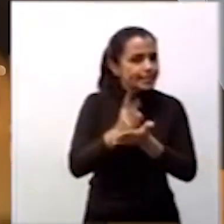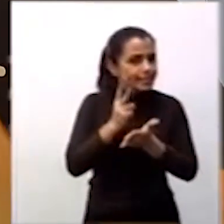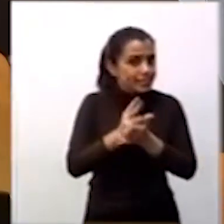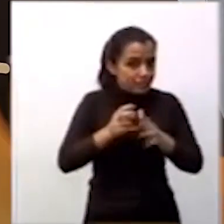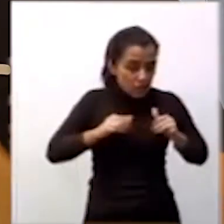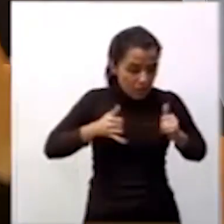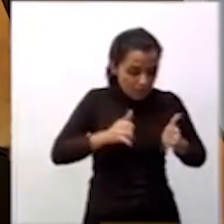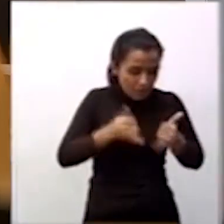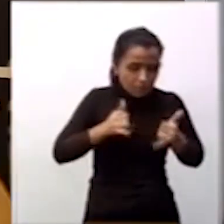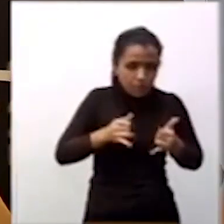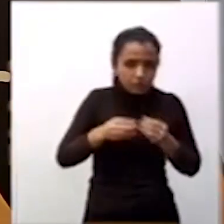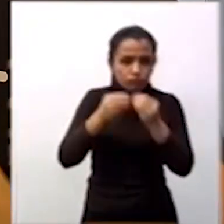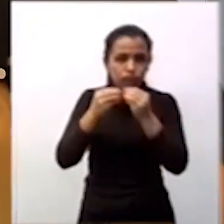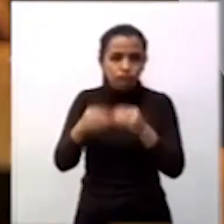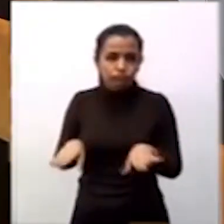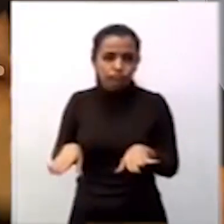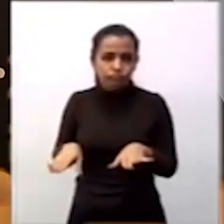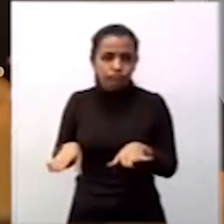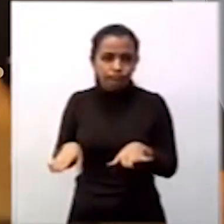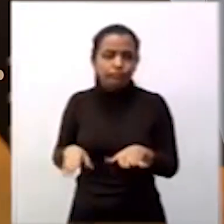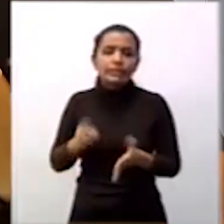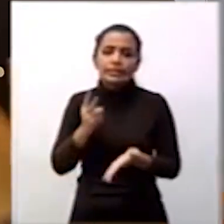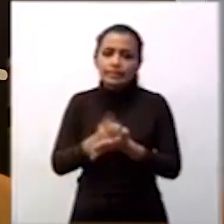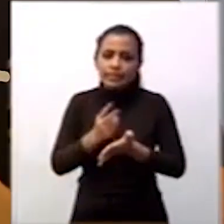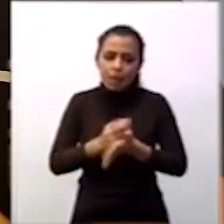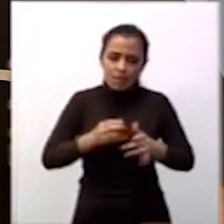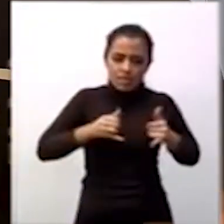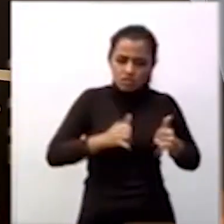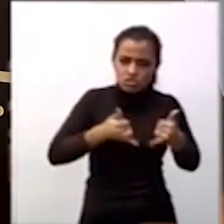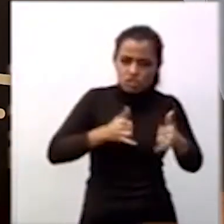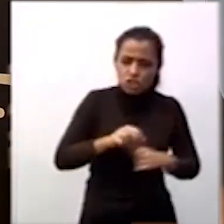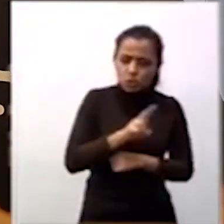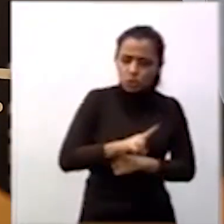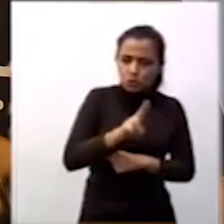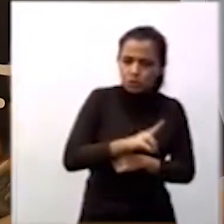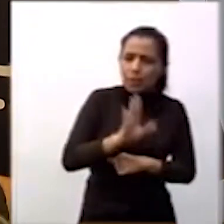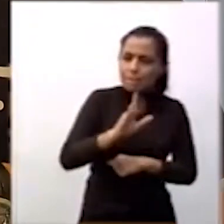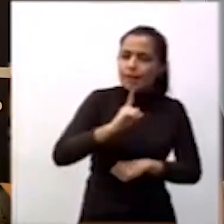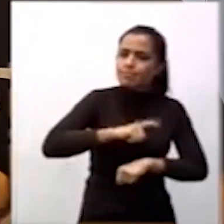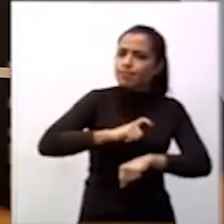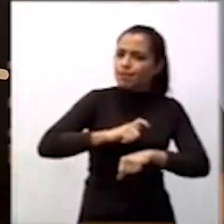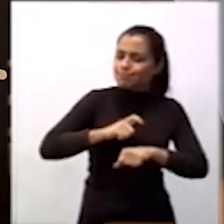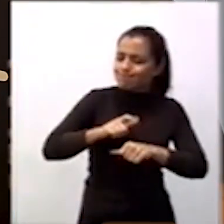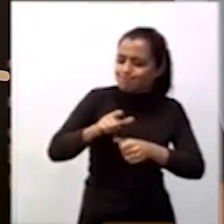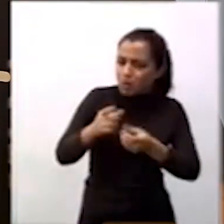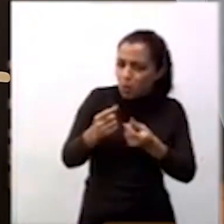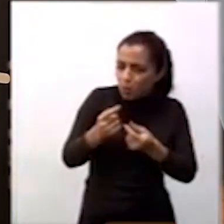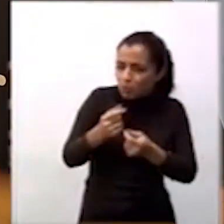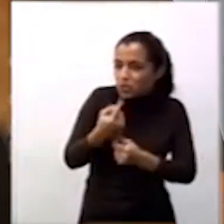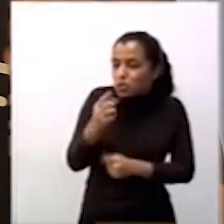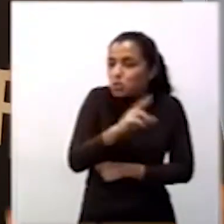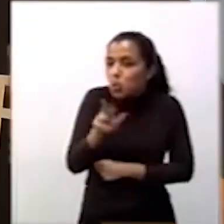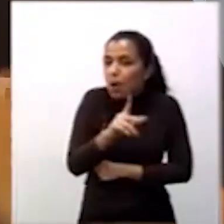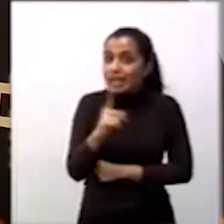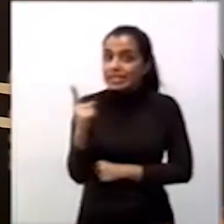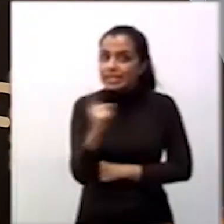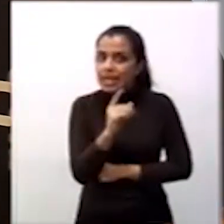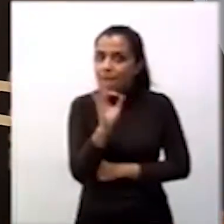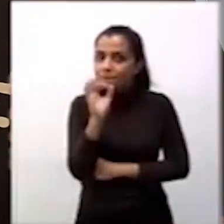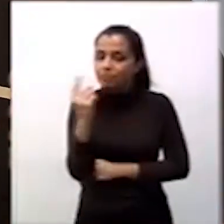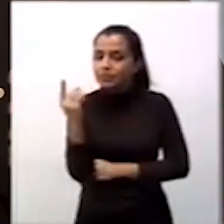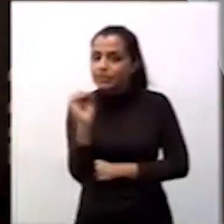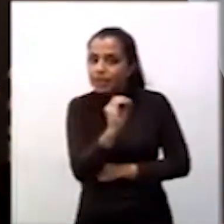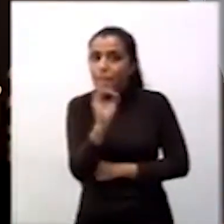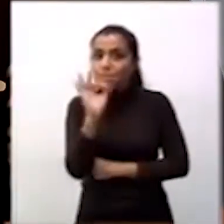é desperdiçada, que é dissipada. Significa dizer que você não consegue um rendimento de 100%. Deixa eu te